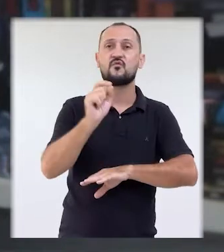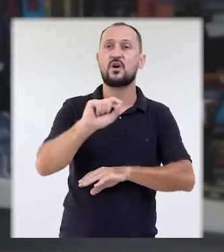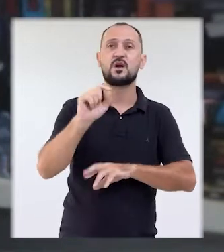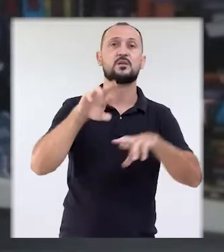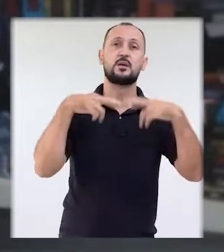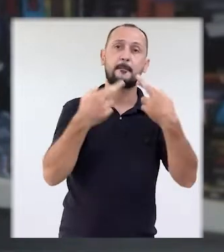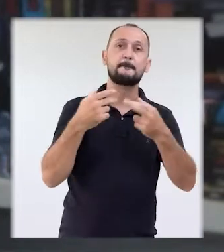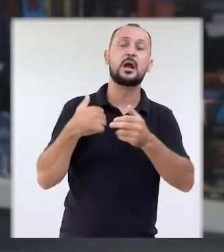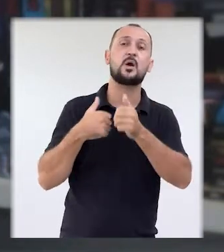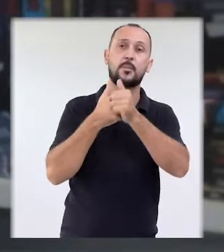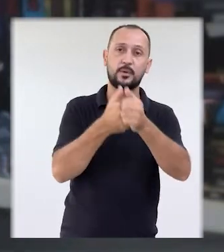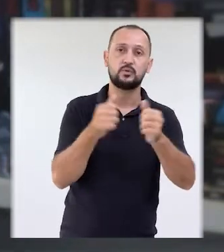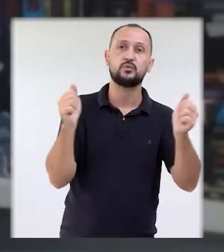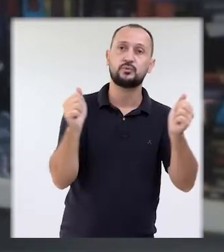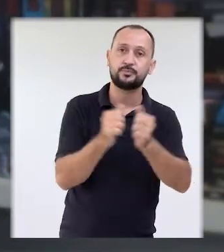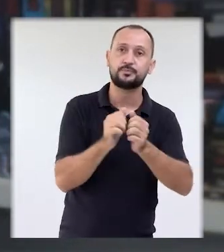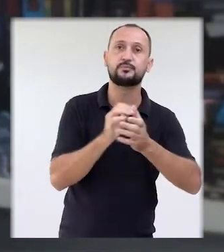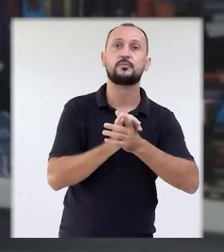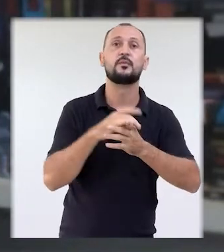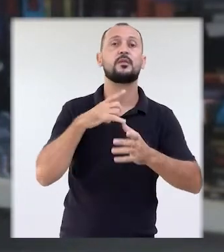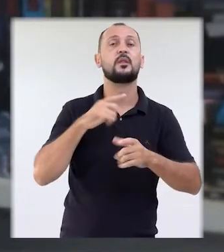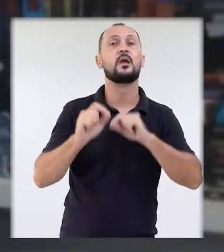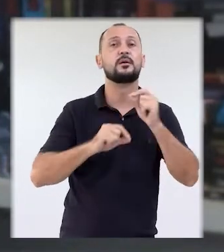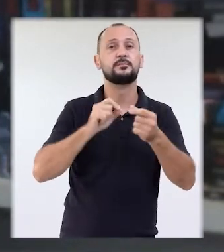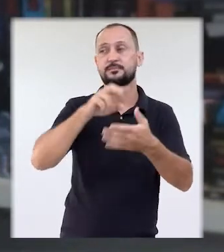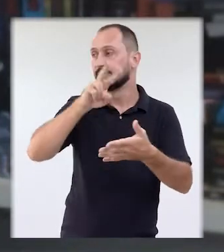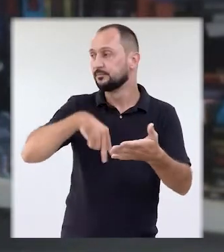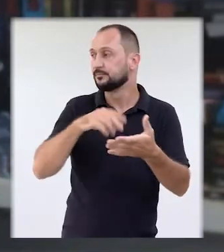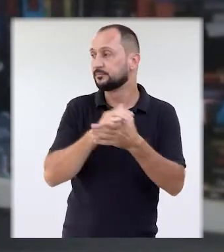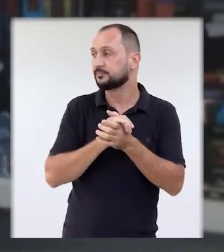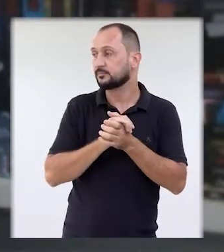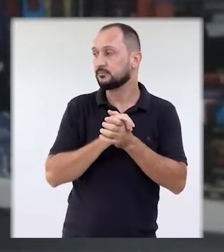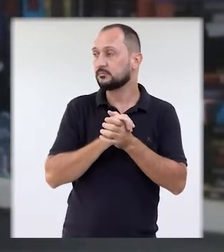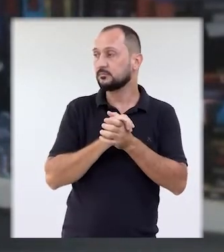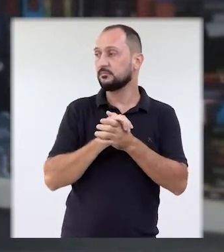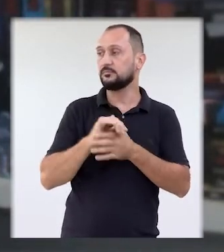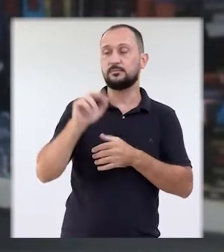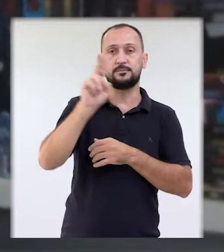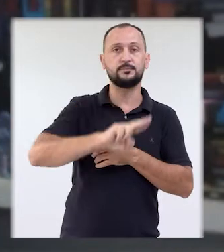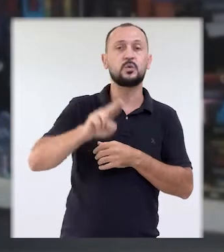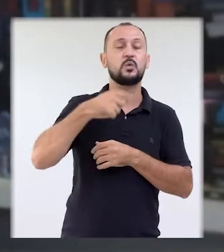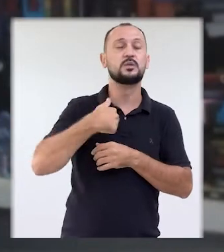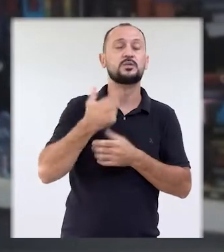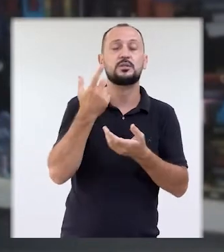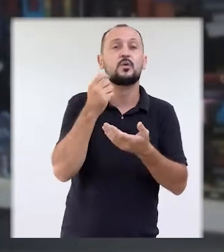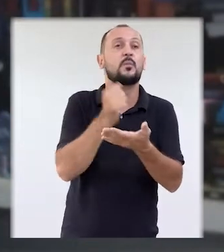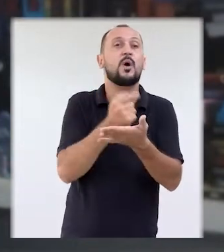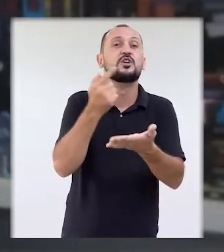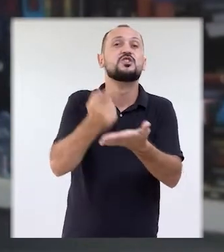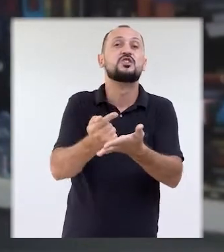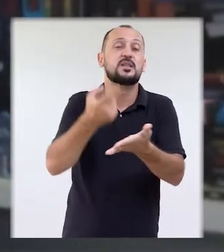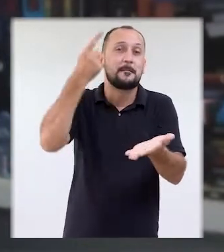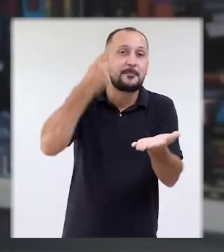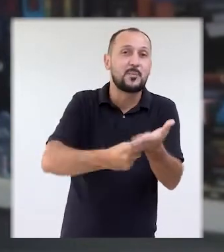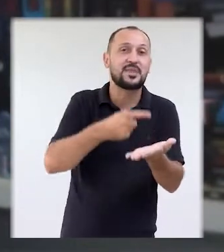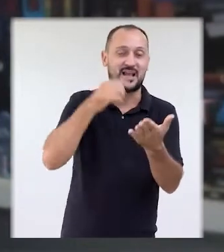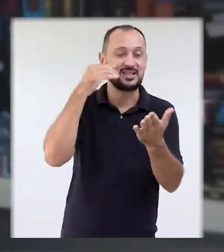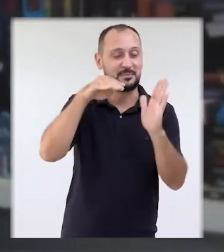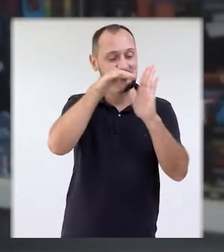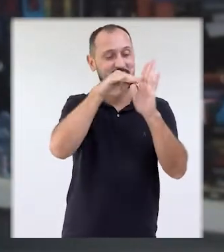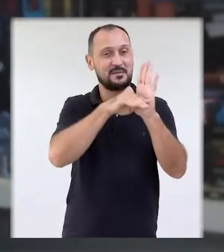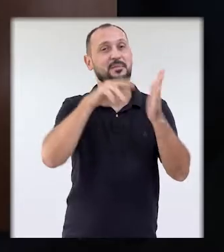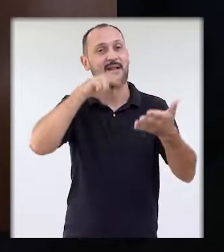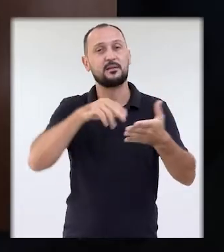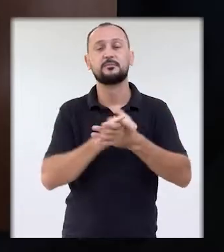nas reuniões, mas nos acompanham e fazem as leituras. Então, acabam usando a gente também como uma agenda de leitura, o que é bem